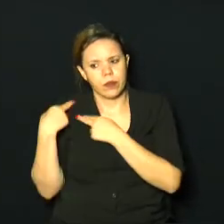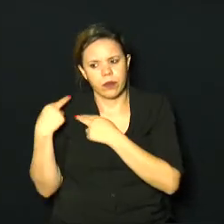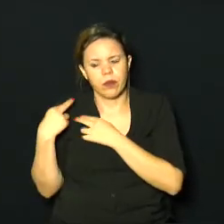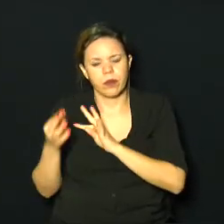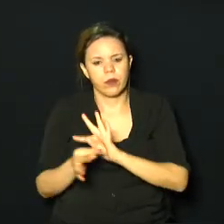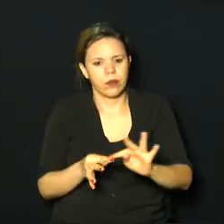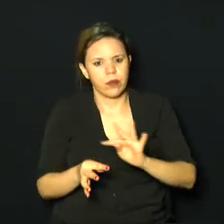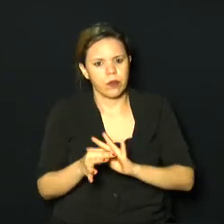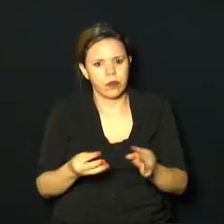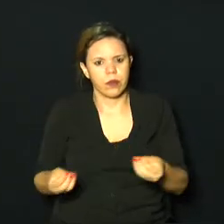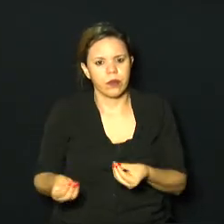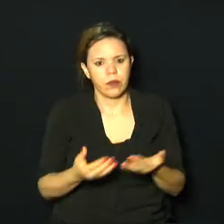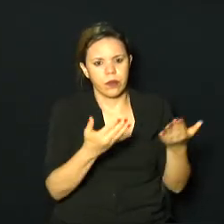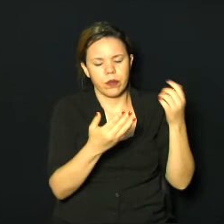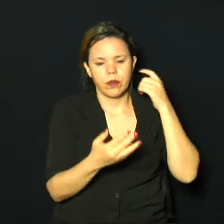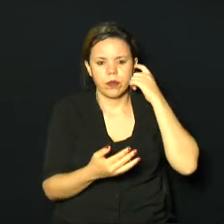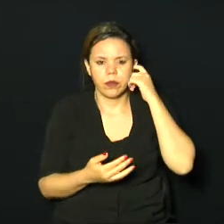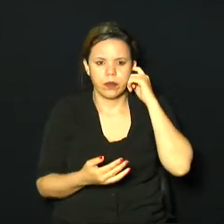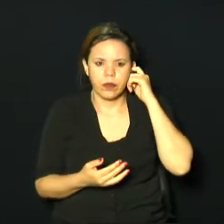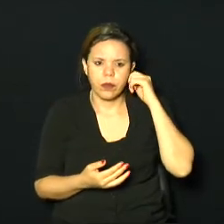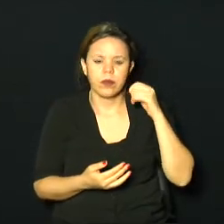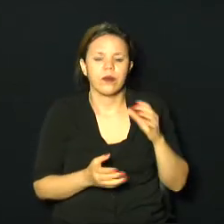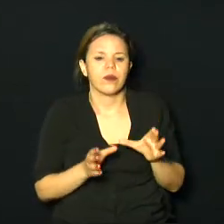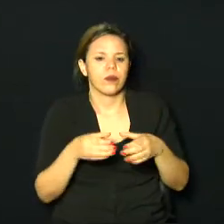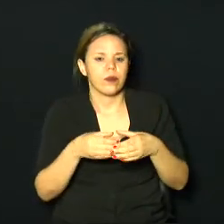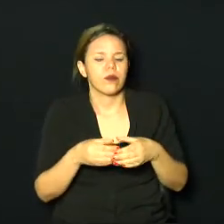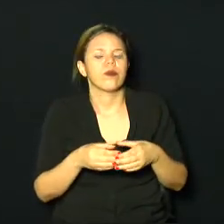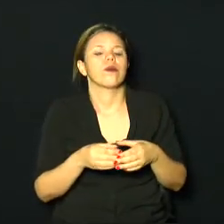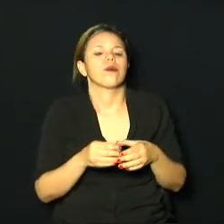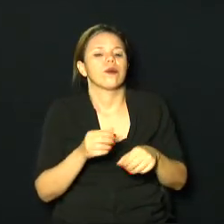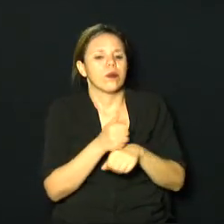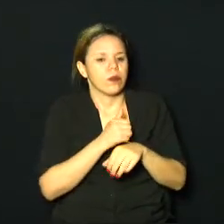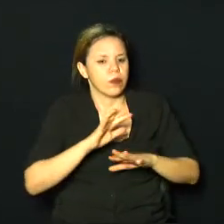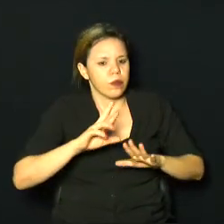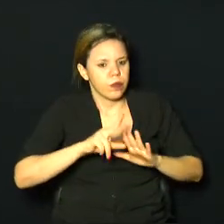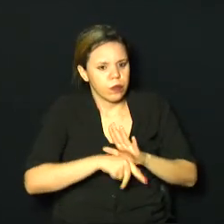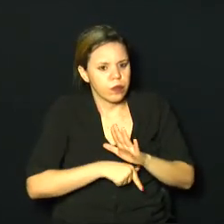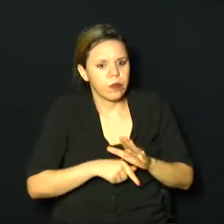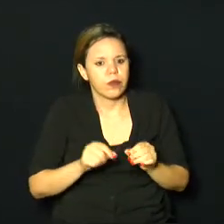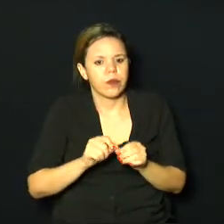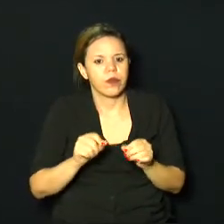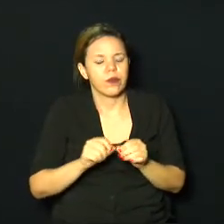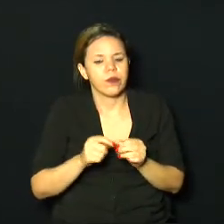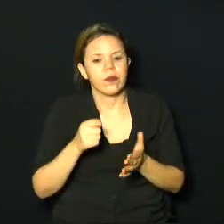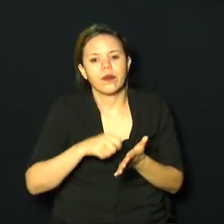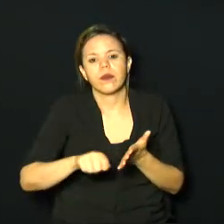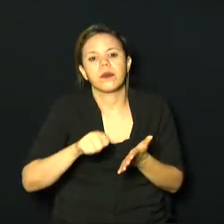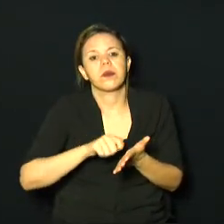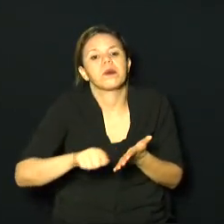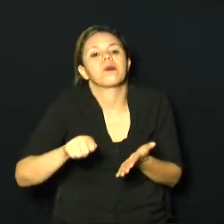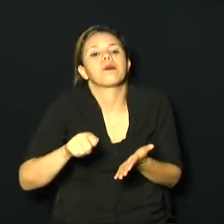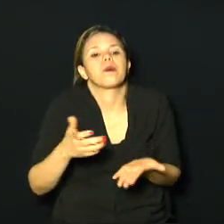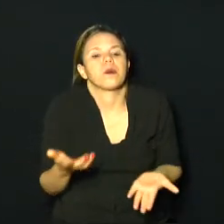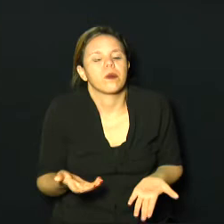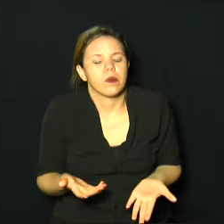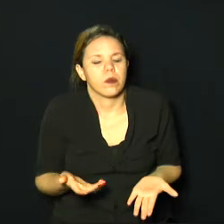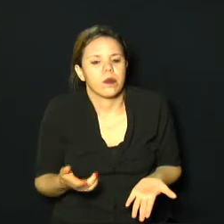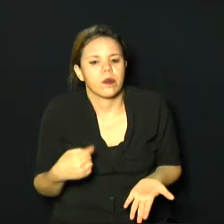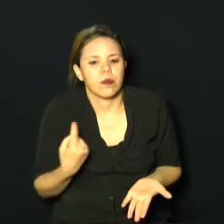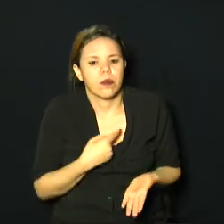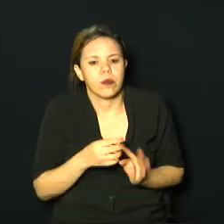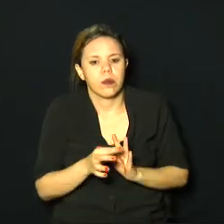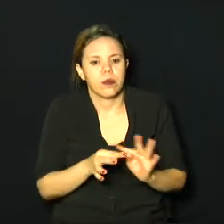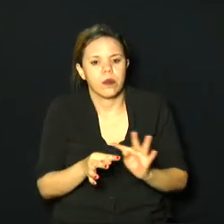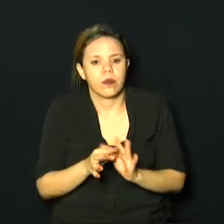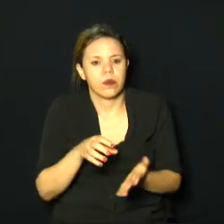estarei levando ao colegiado, estaremos discutindo e assim fazendo as devidas deliberações. Enfim, o Conselho Tutelar, ele como